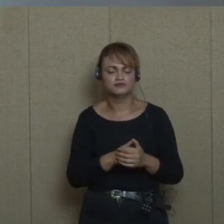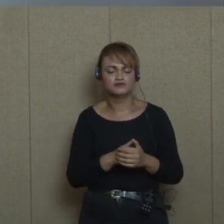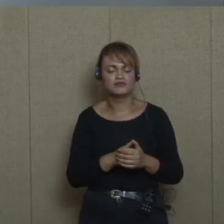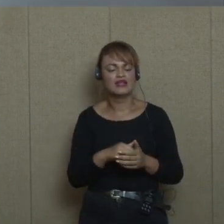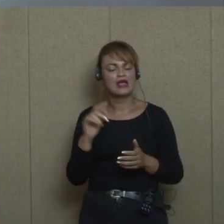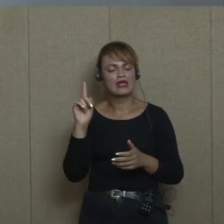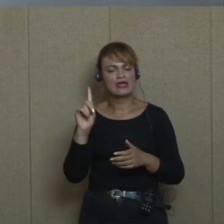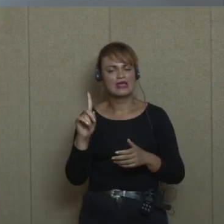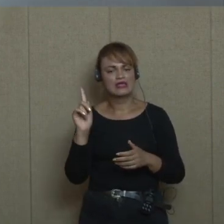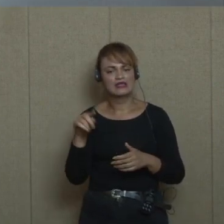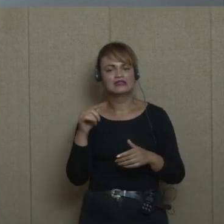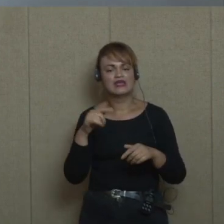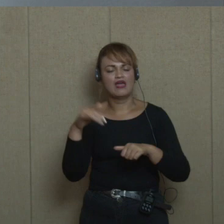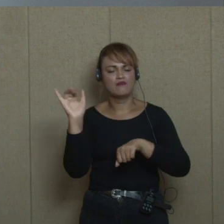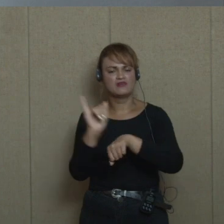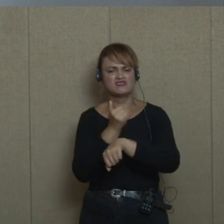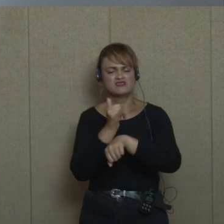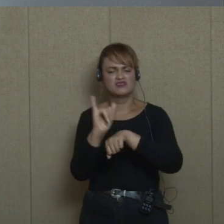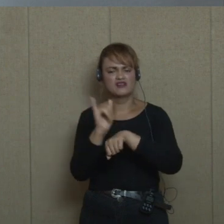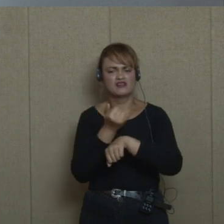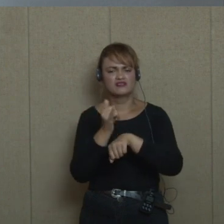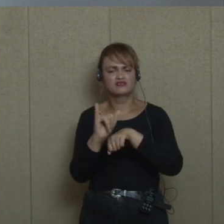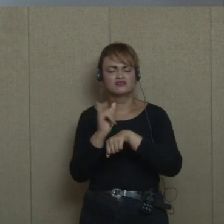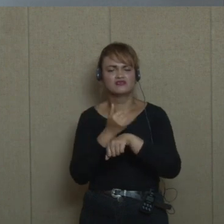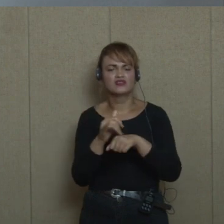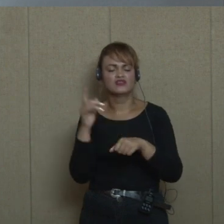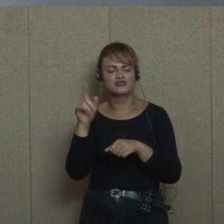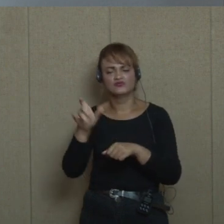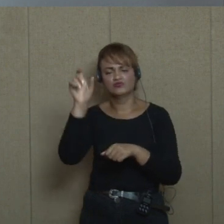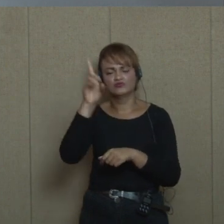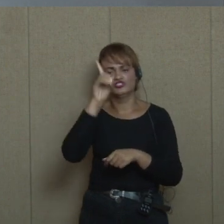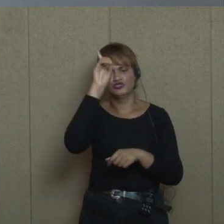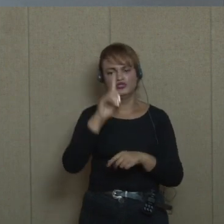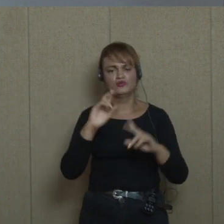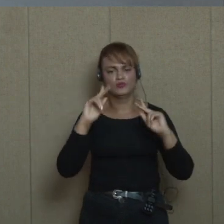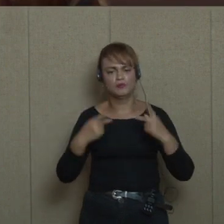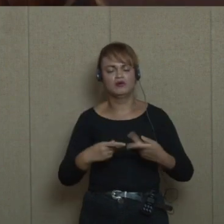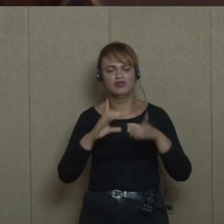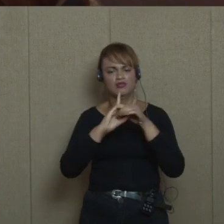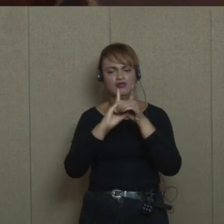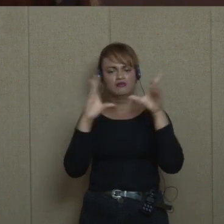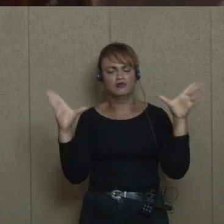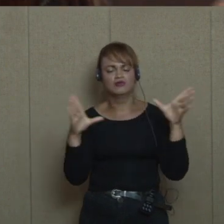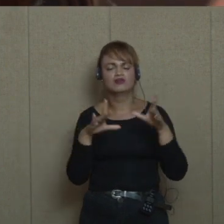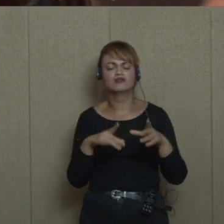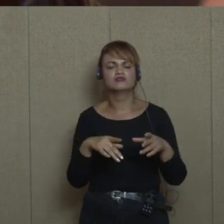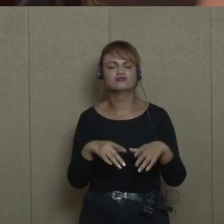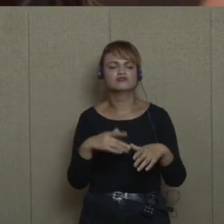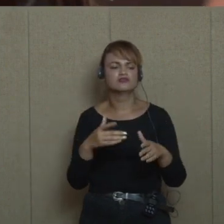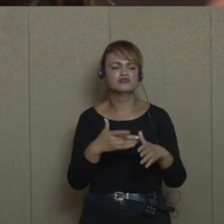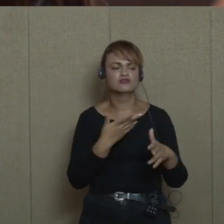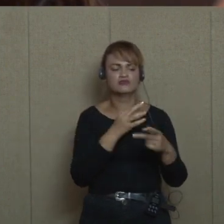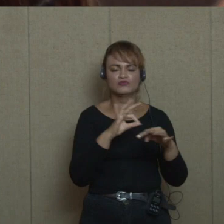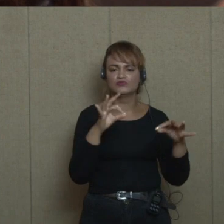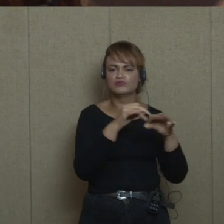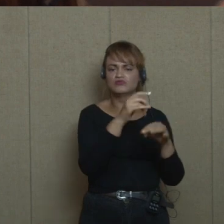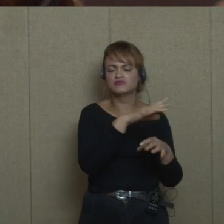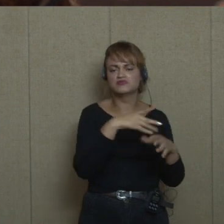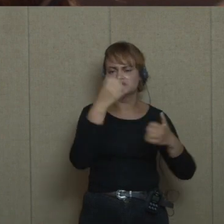Ele é um ator estratégico com relação aos direitos humanos, à democracia e todos os princípios que você se